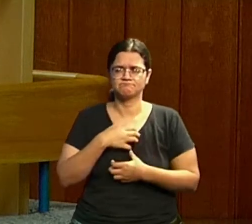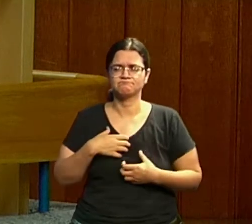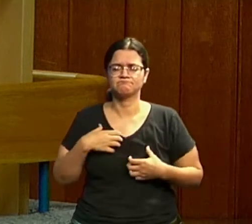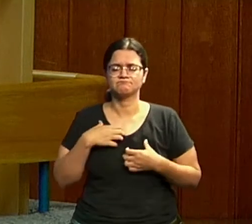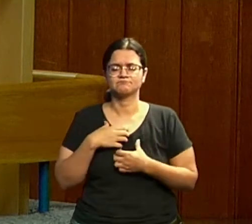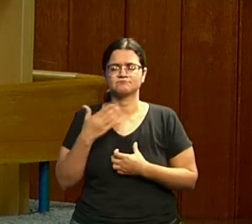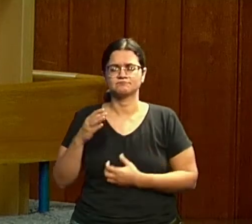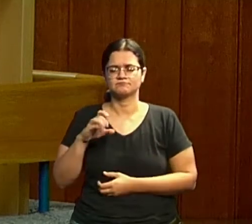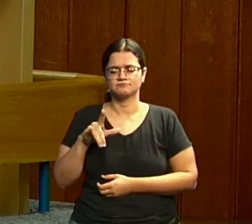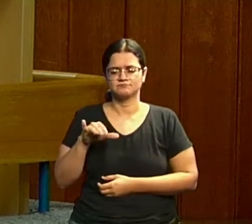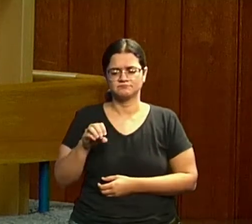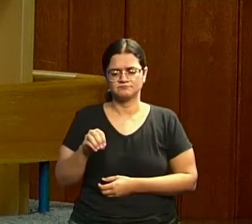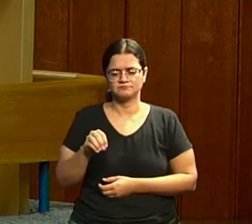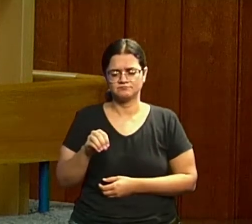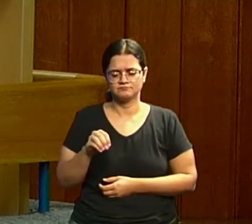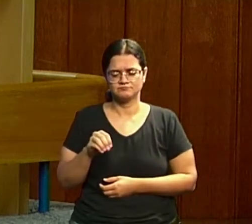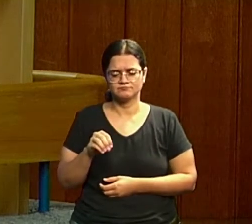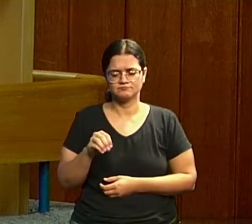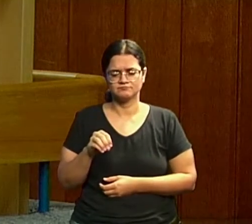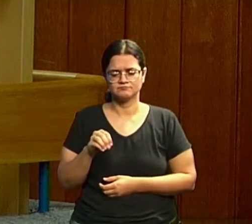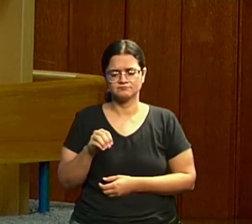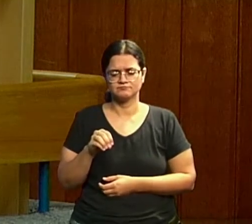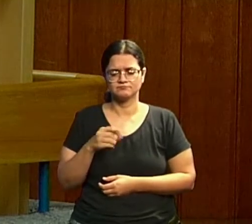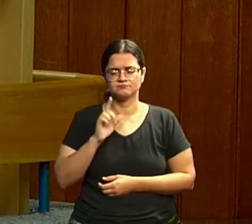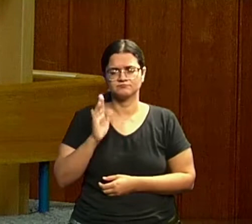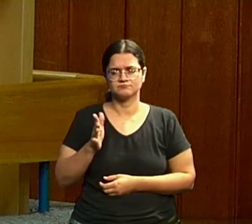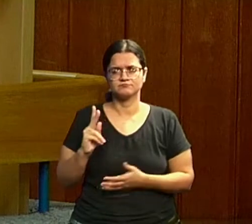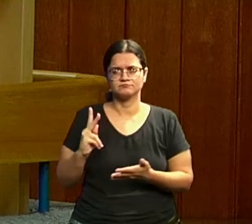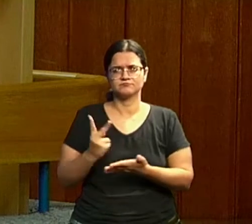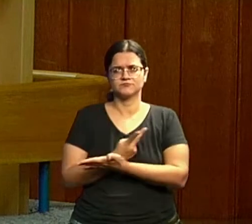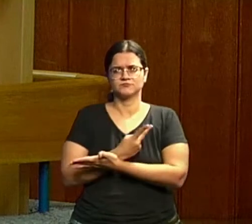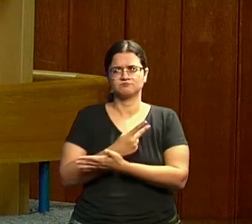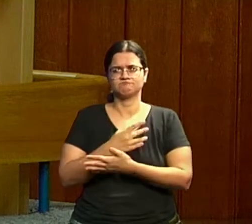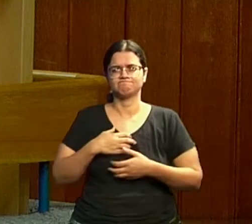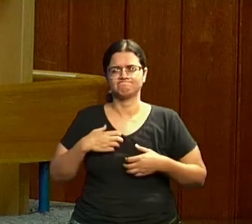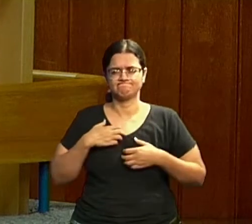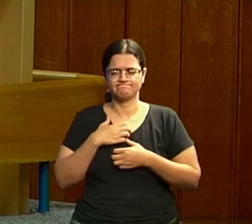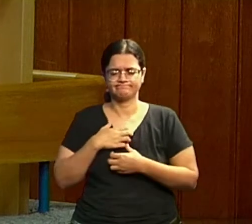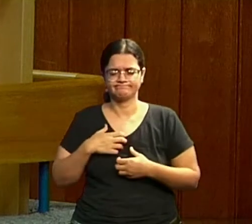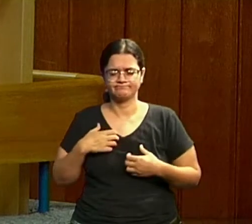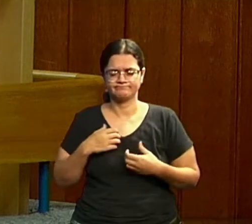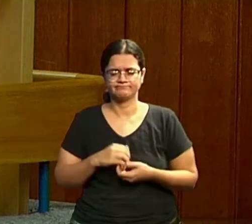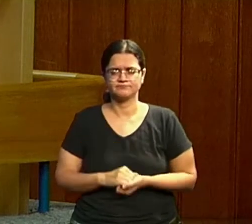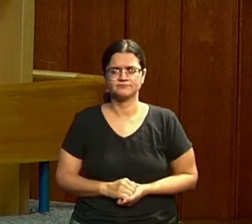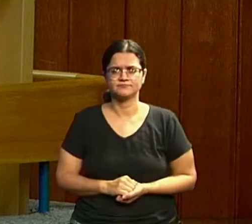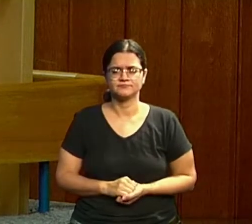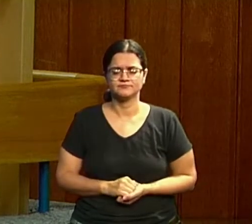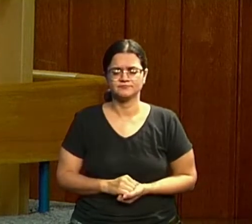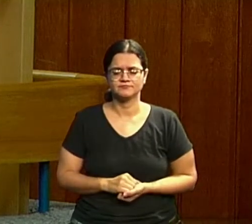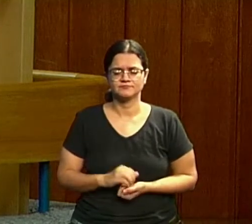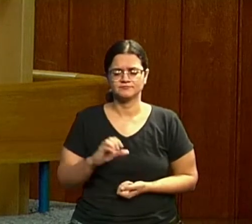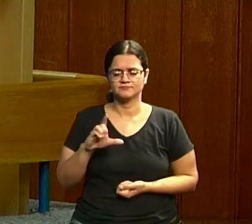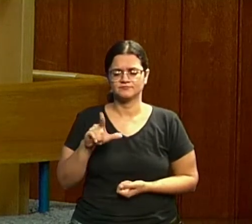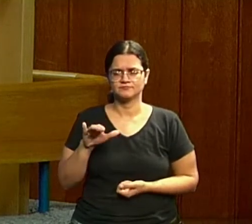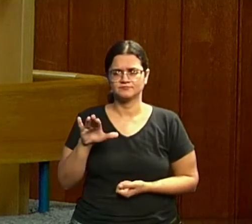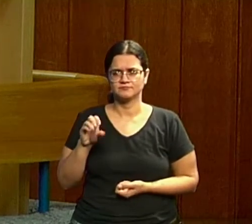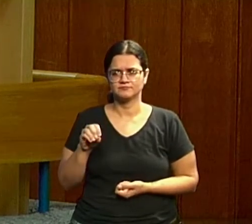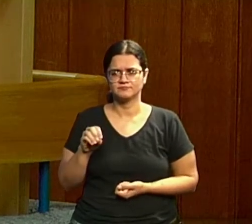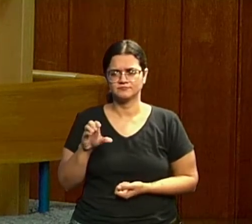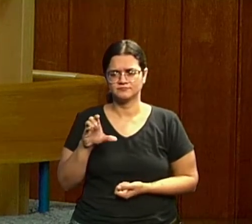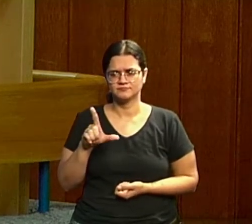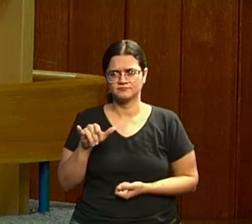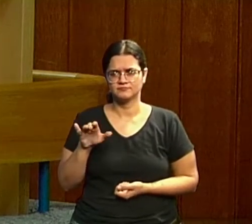vereador Clécio Alves. Vereador Clécio Alves, nós tivemos. Vereador Clécio.